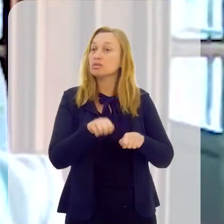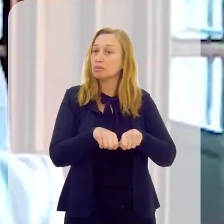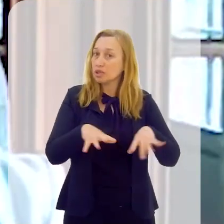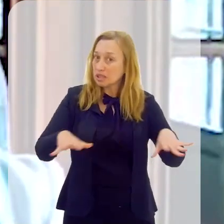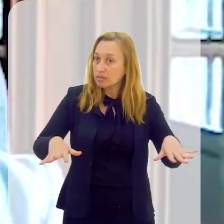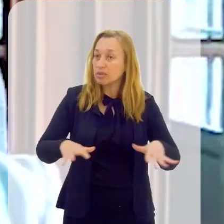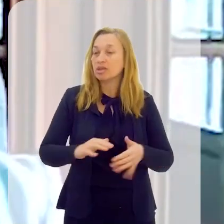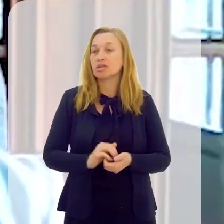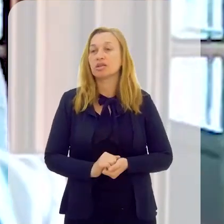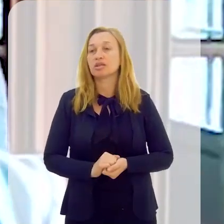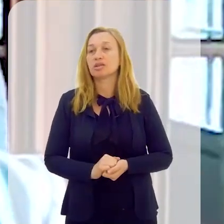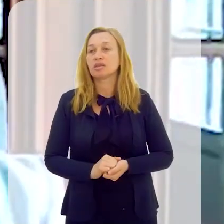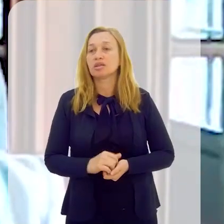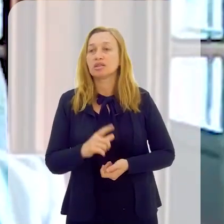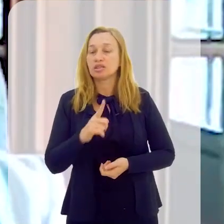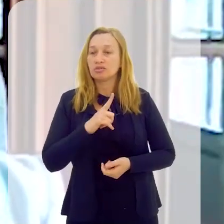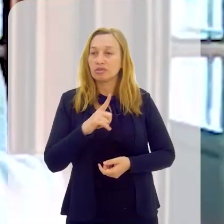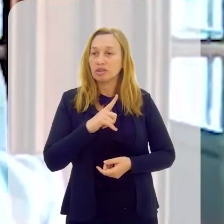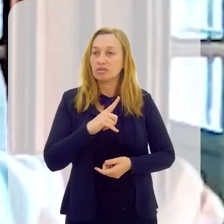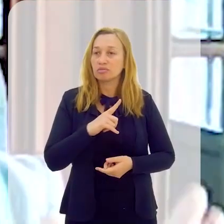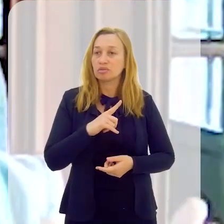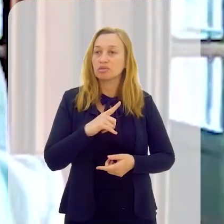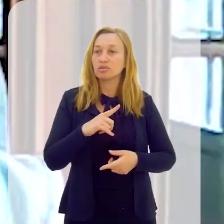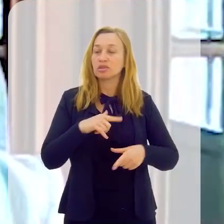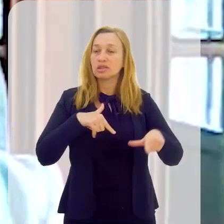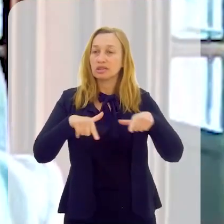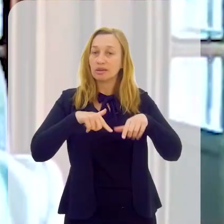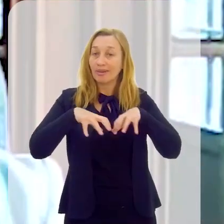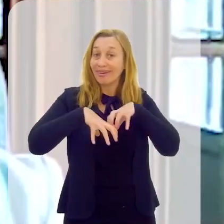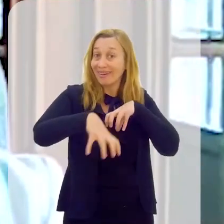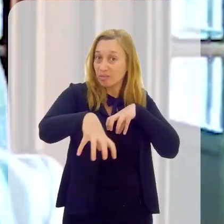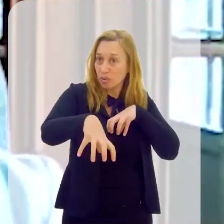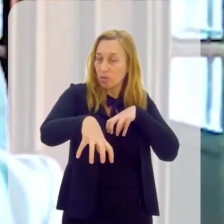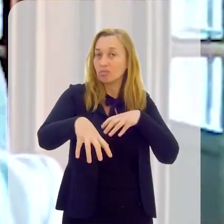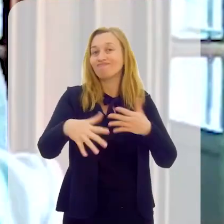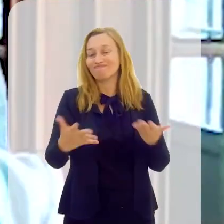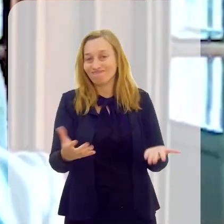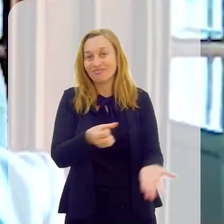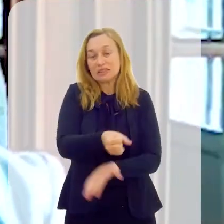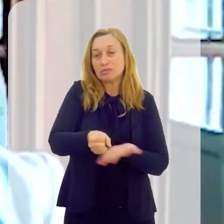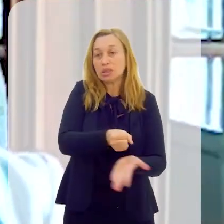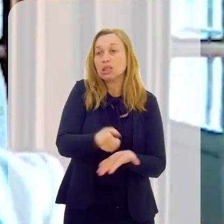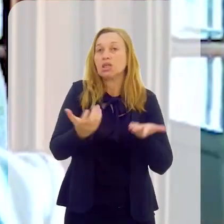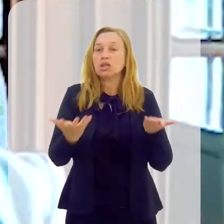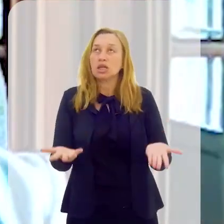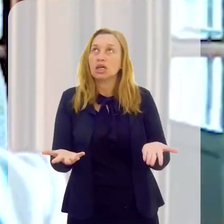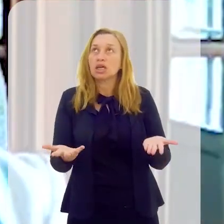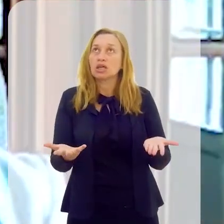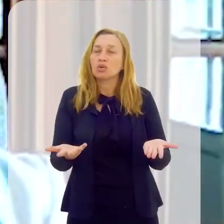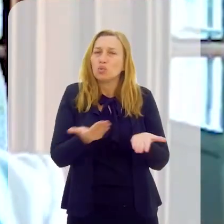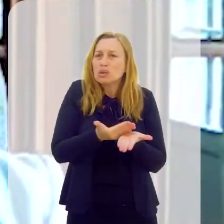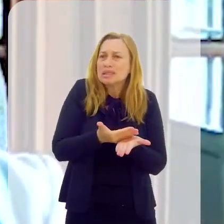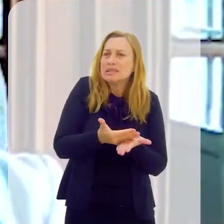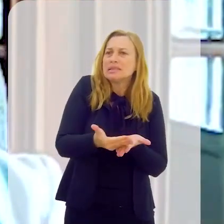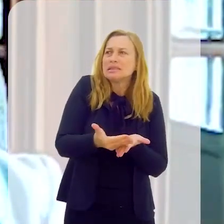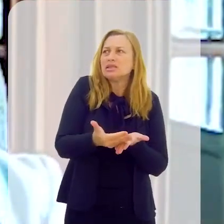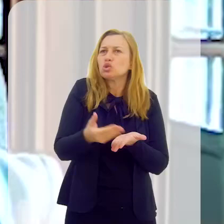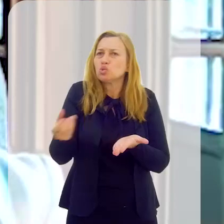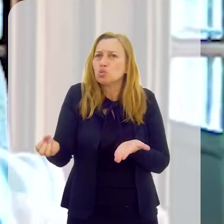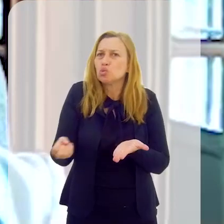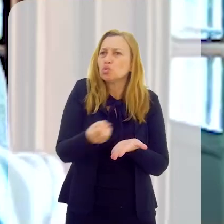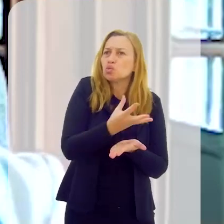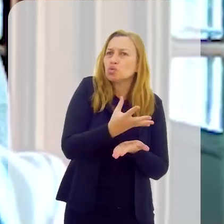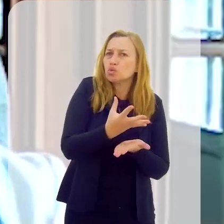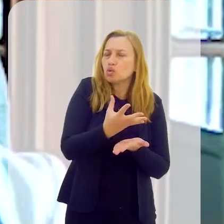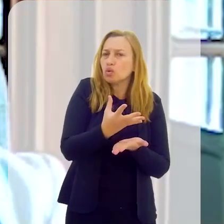pandemia, 2 anos, onde tivemos que operar basicamente remotamente. Então, foi um início de um